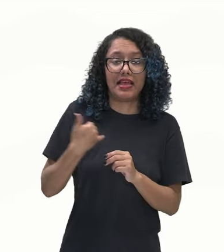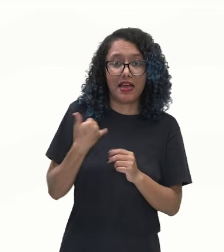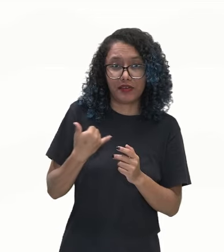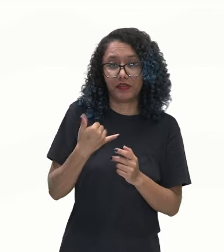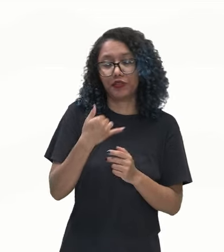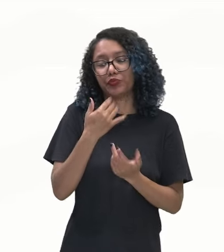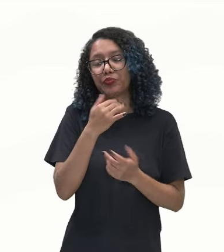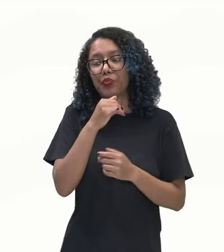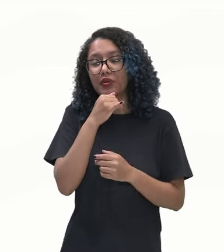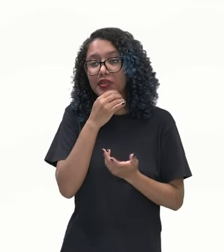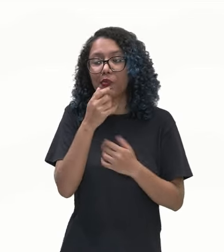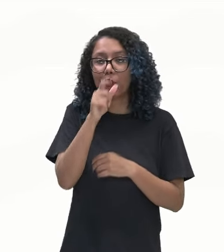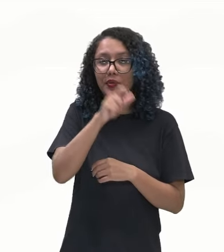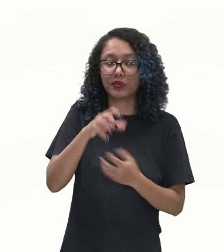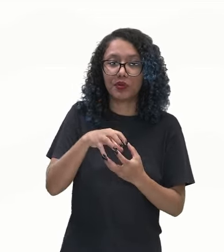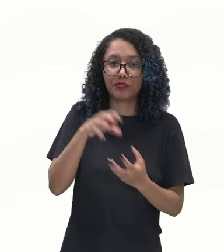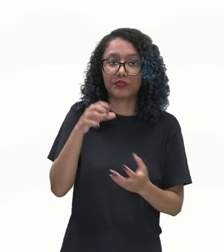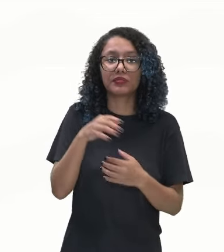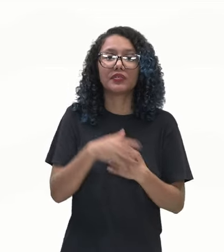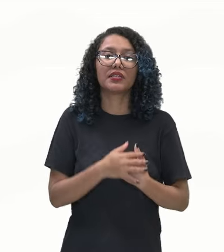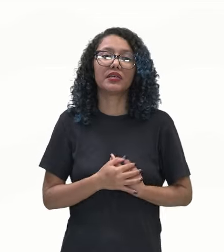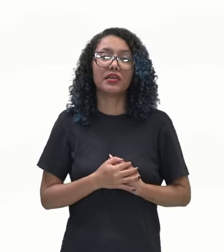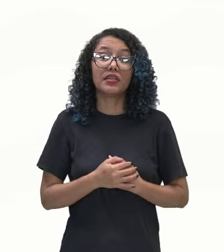diz respeito a pessoas com dificuldade